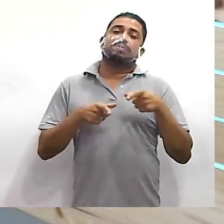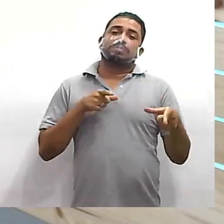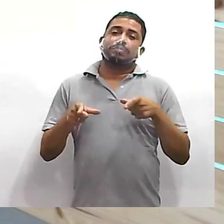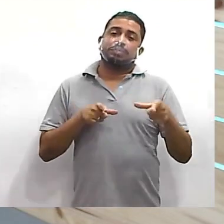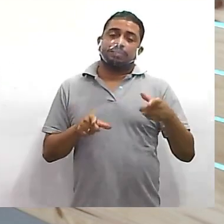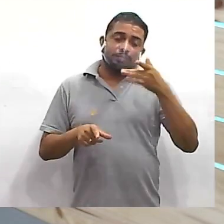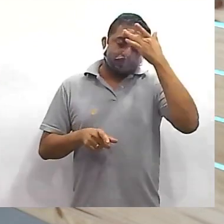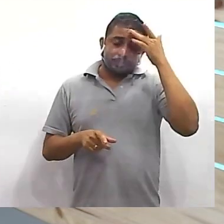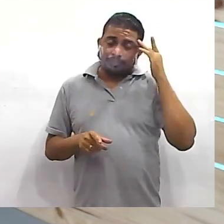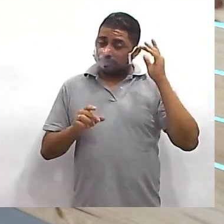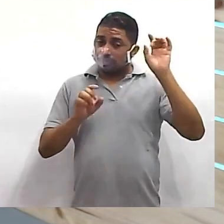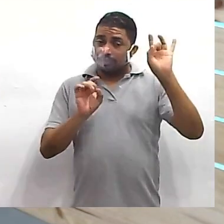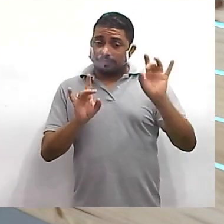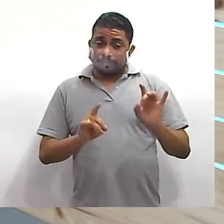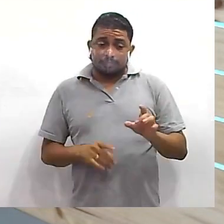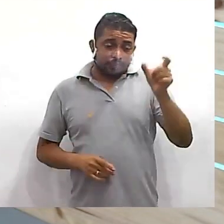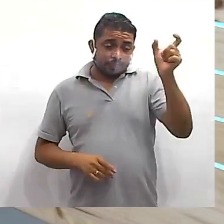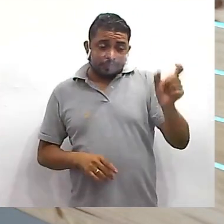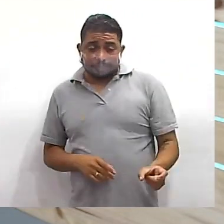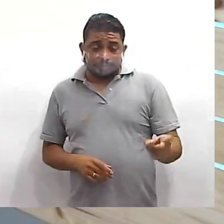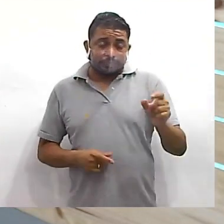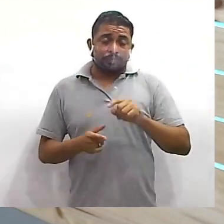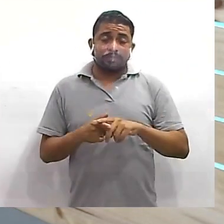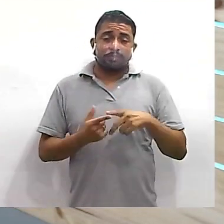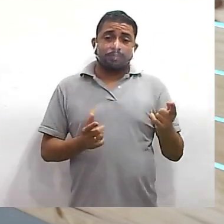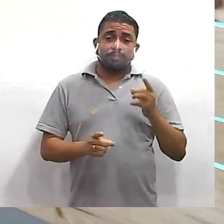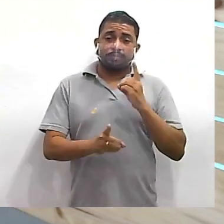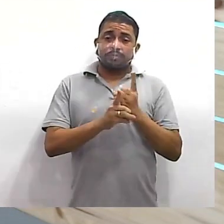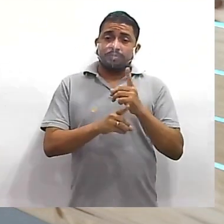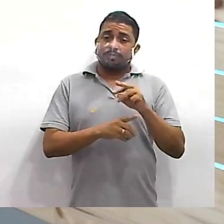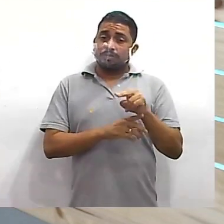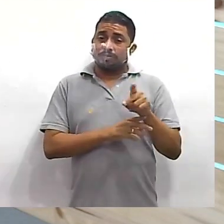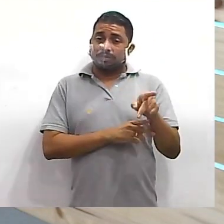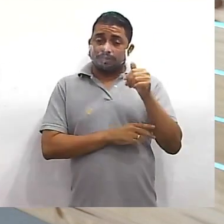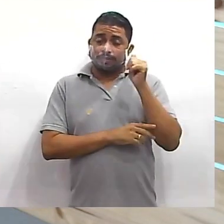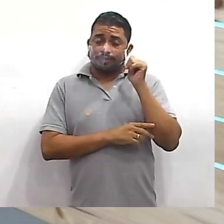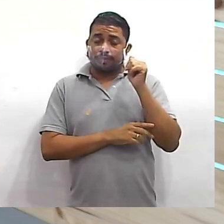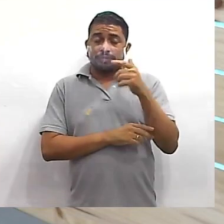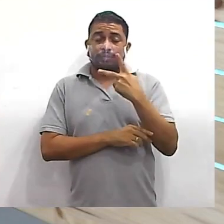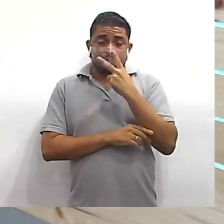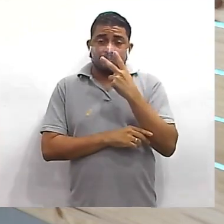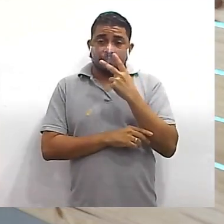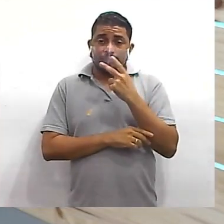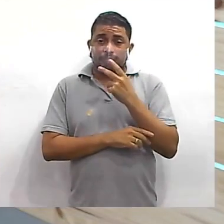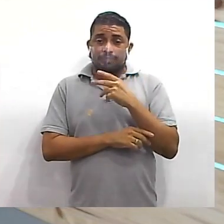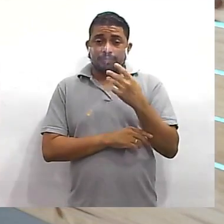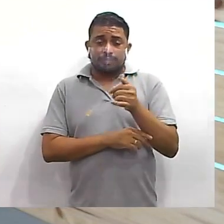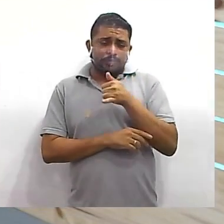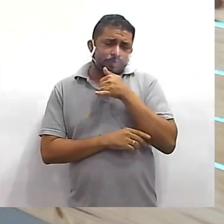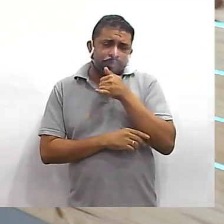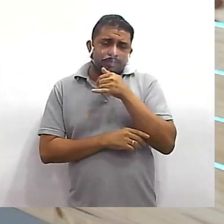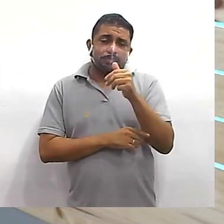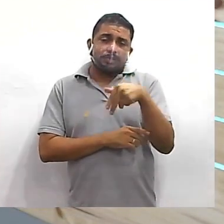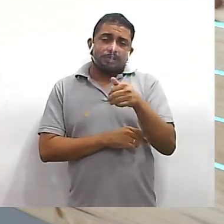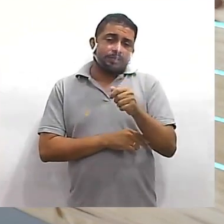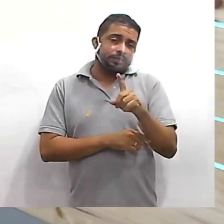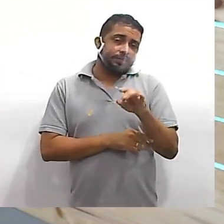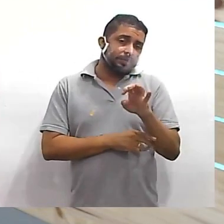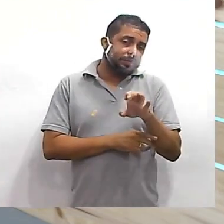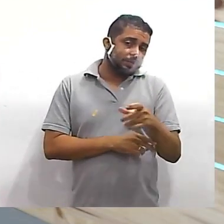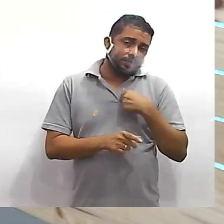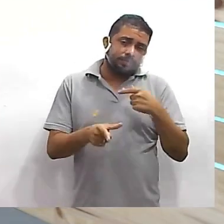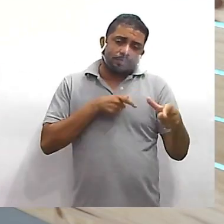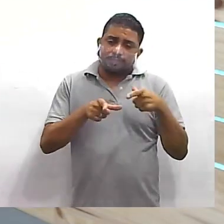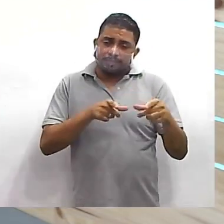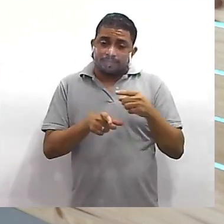pessoa específica e encontra, sei lá, o irmão dessa pessoa, e aí essa pessoa diz assim, vou dar um exemplo de André, tá? Trabalho com o André e encontro a